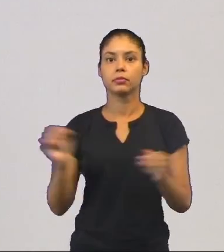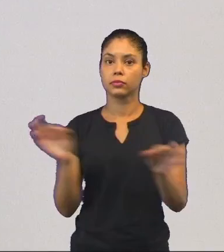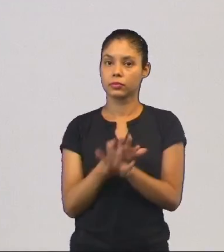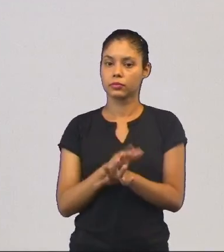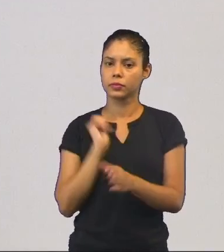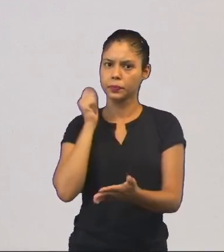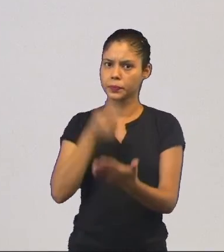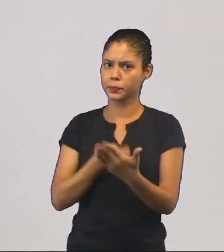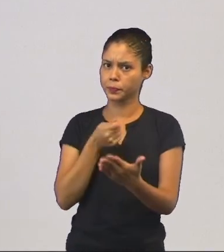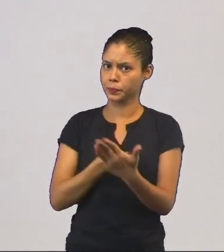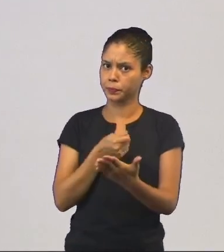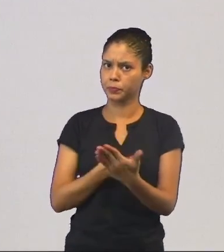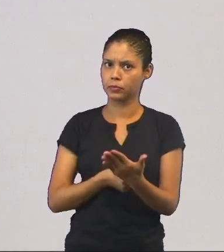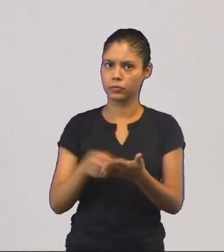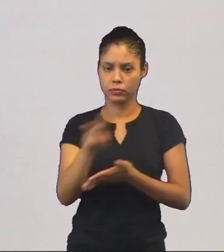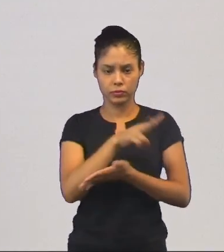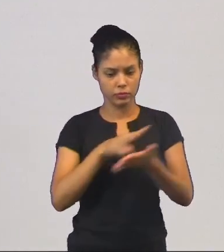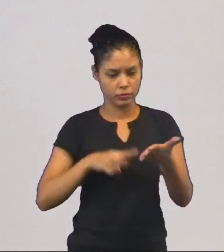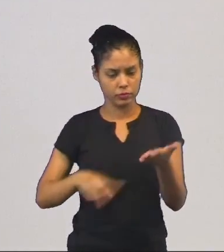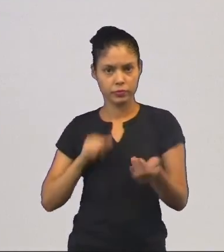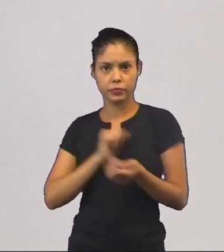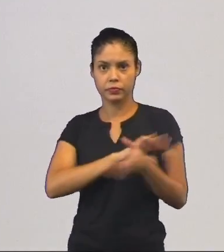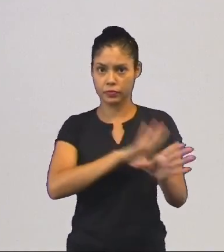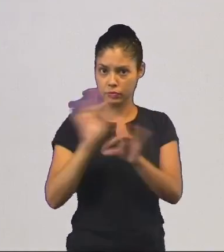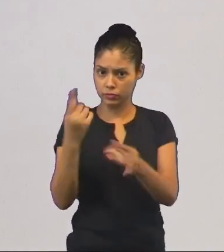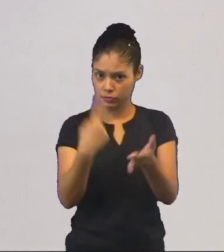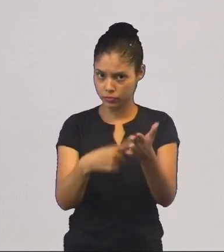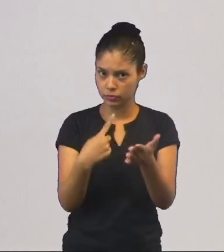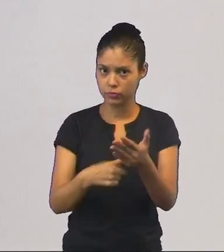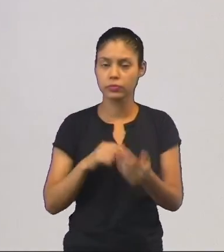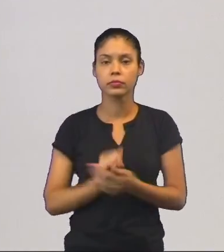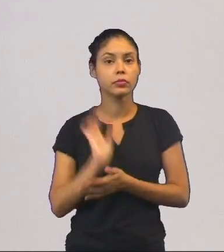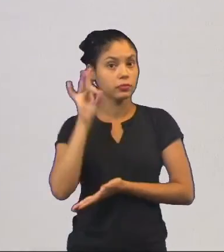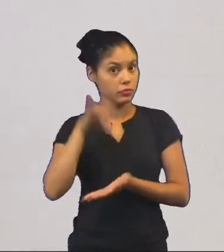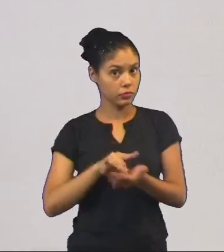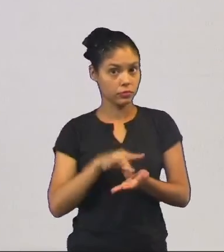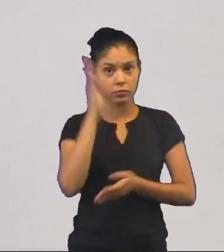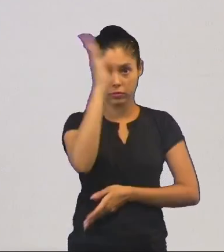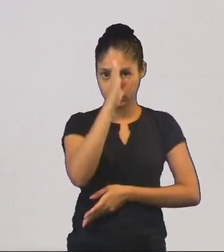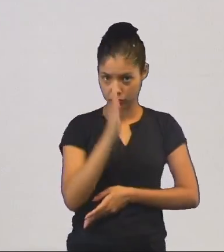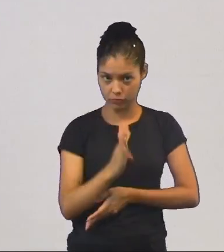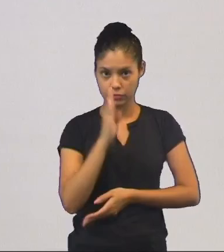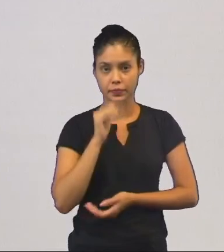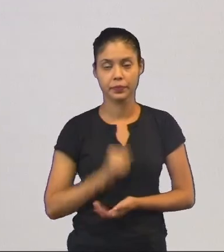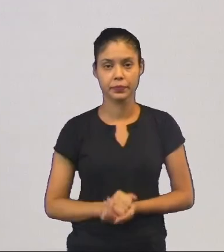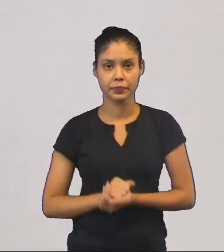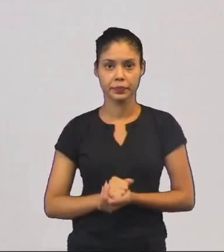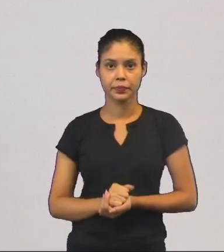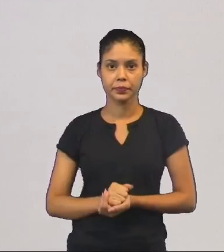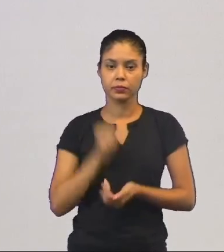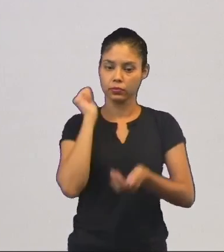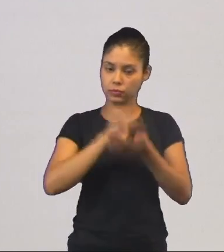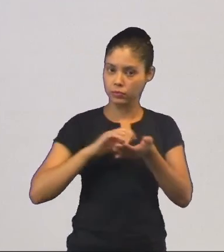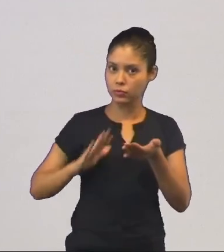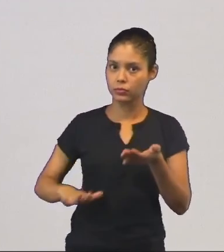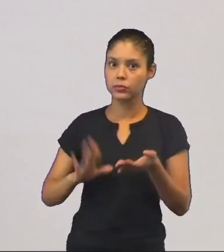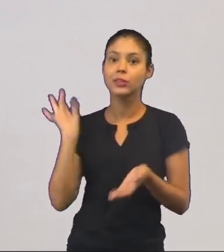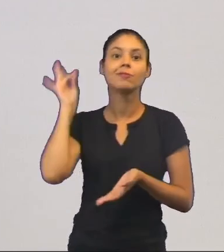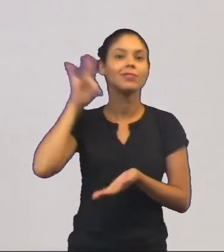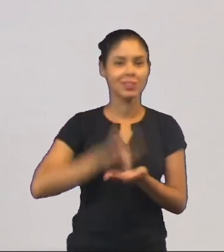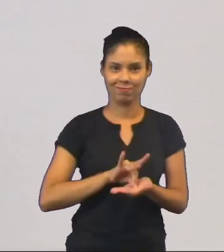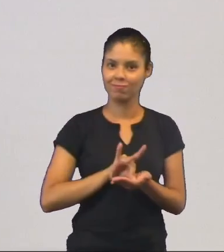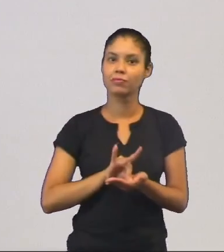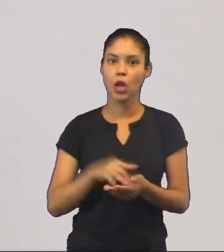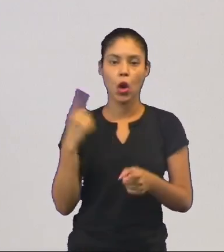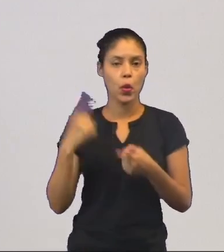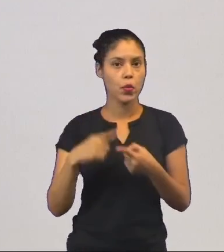acaba exigindo, digamos assim, do eleitorado, levando em consideração a realidade brasileira, um exercício real,